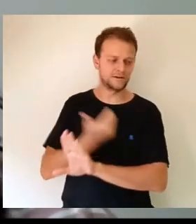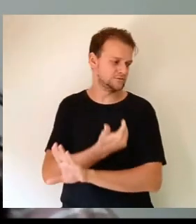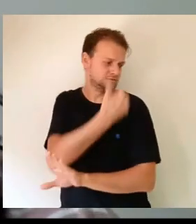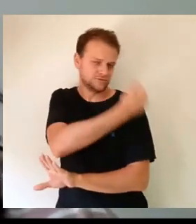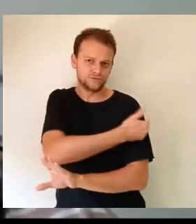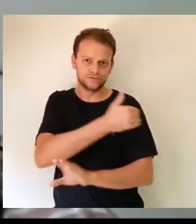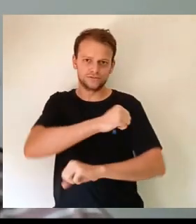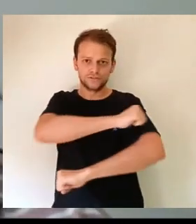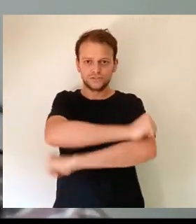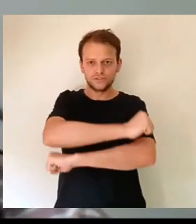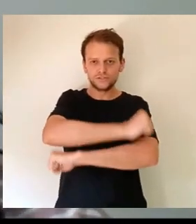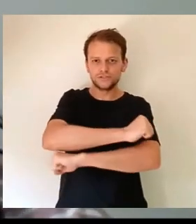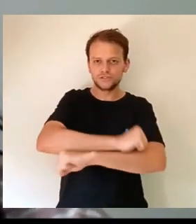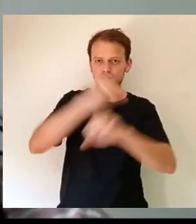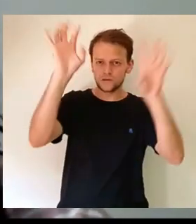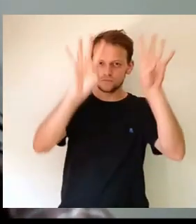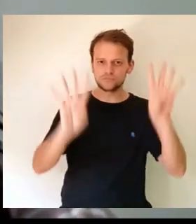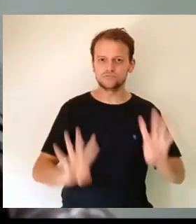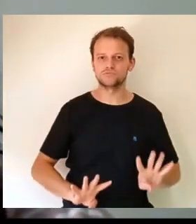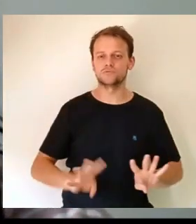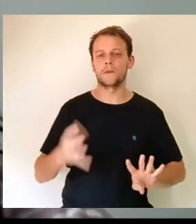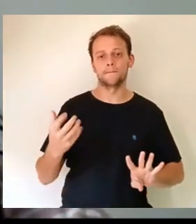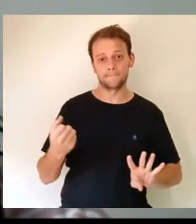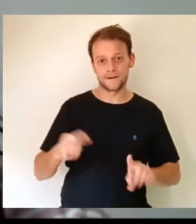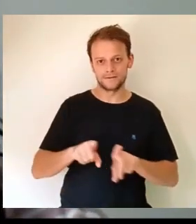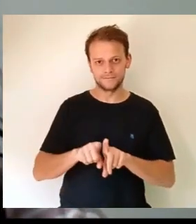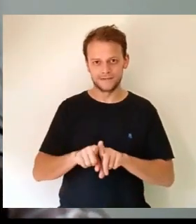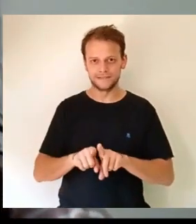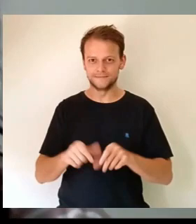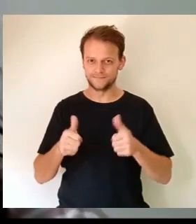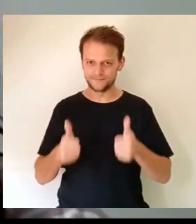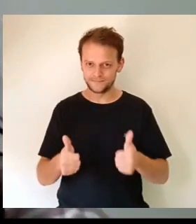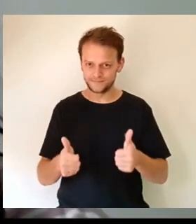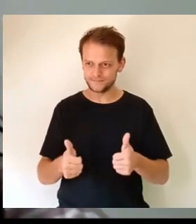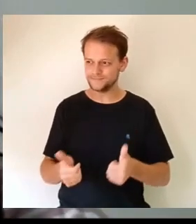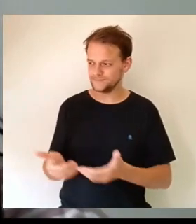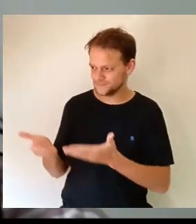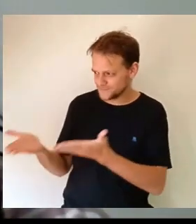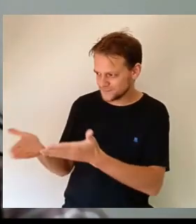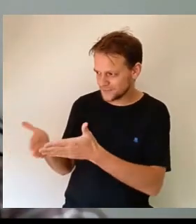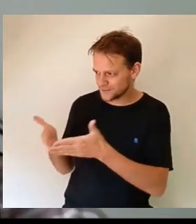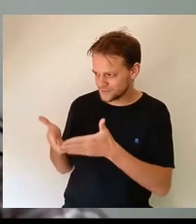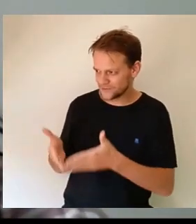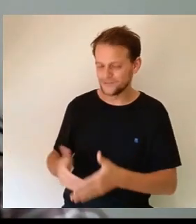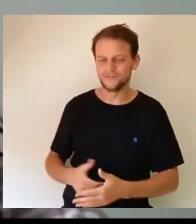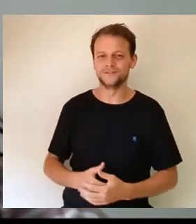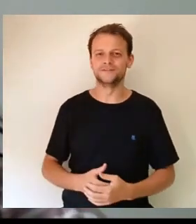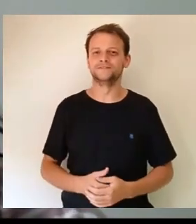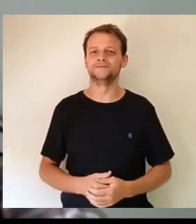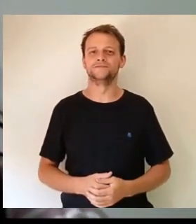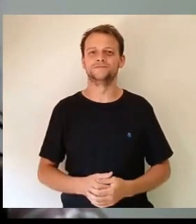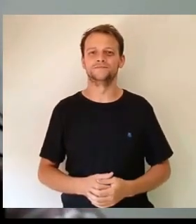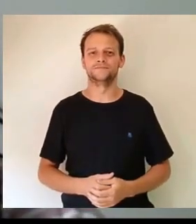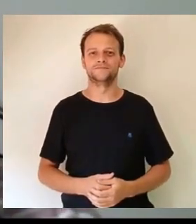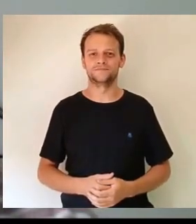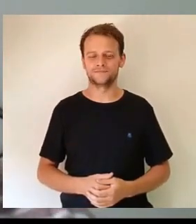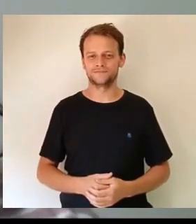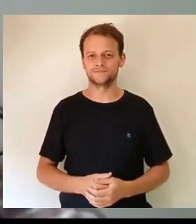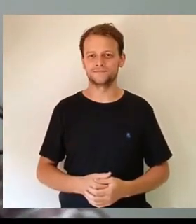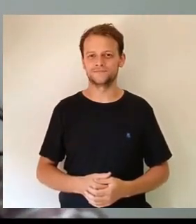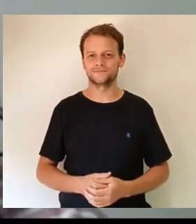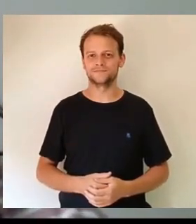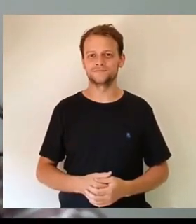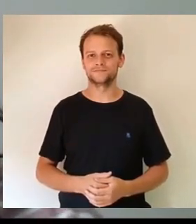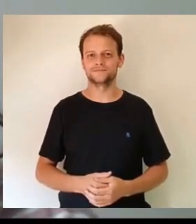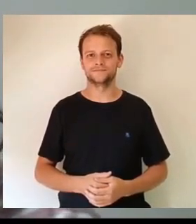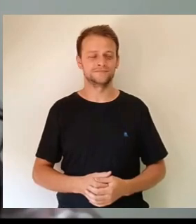parede branca e no meu lado direito tem uma janela com uma cortina de renda branca. Tudo bem? Passo para você, Roger, por favor.